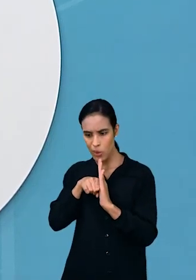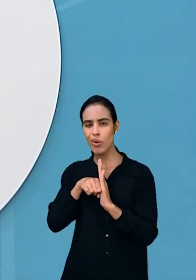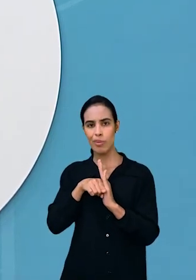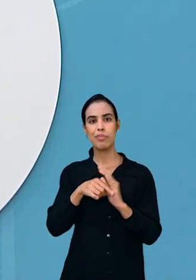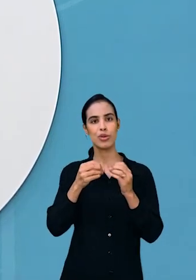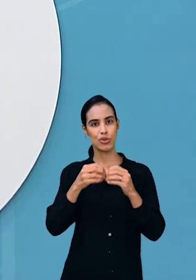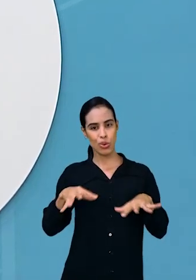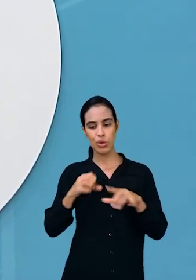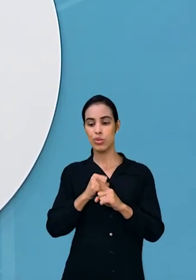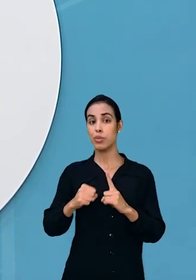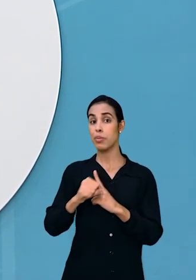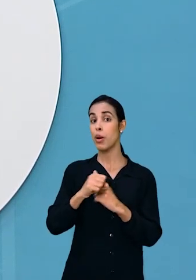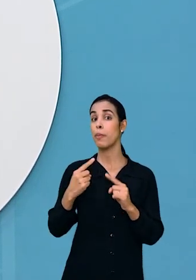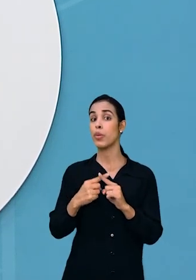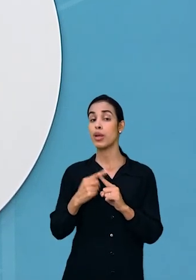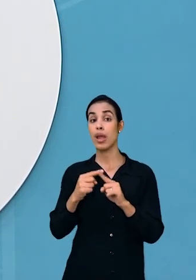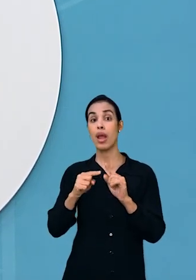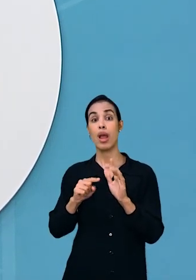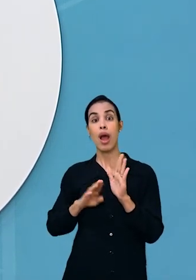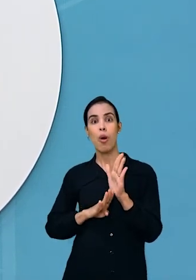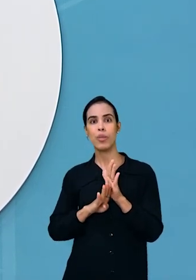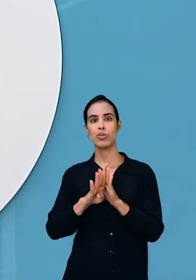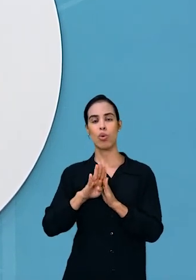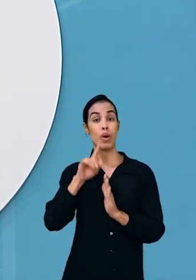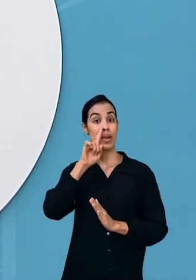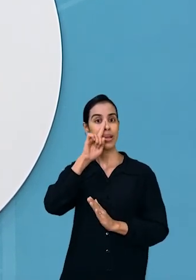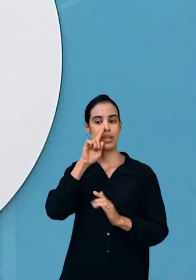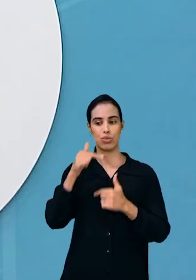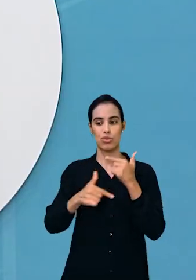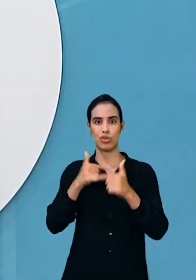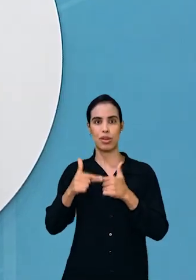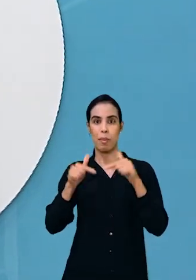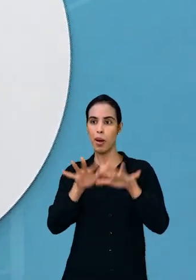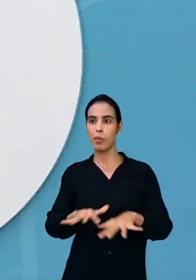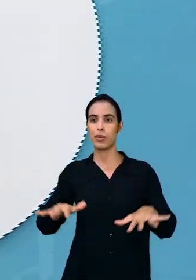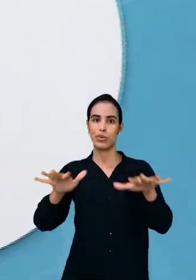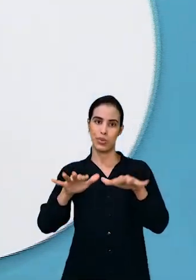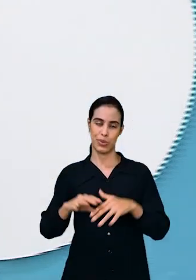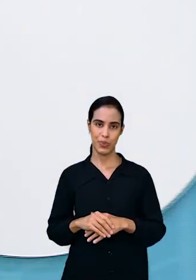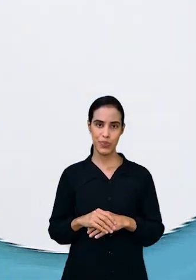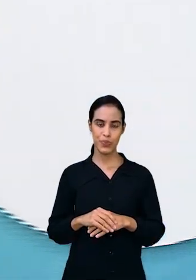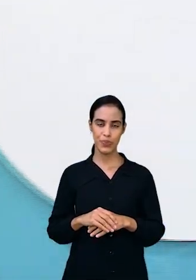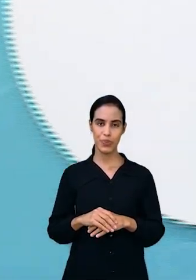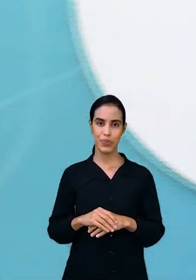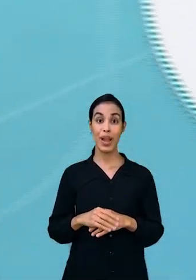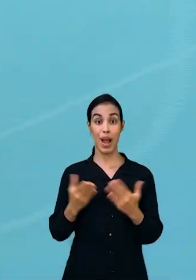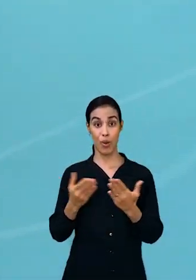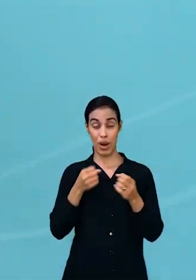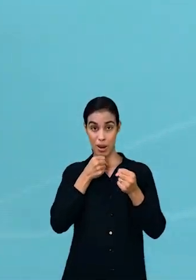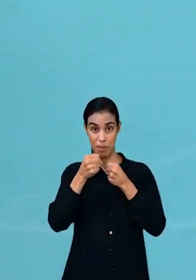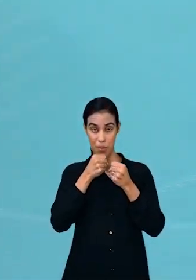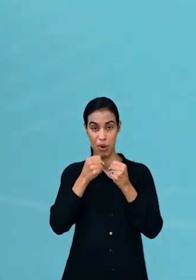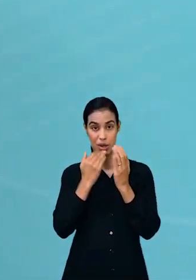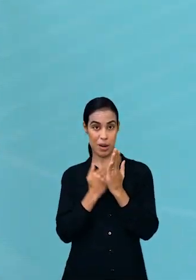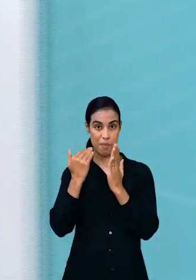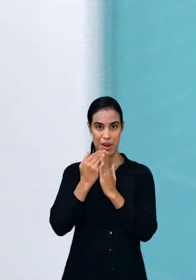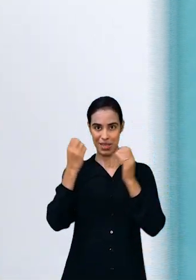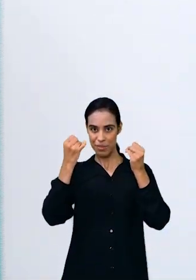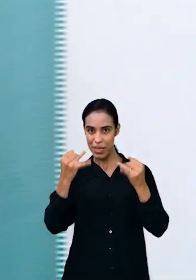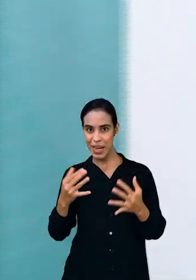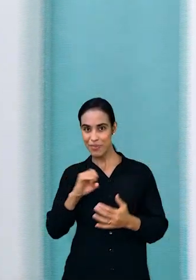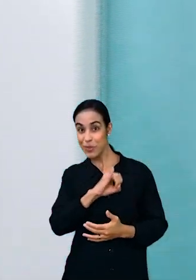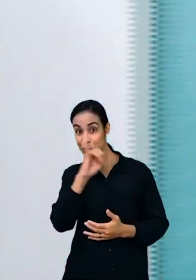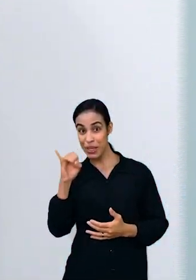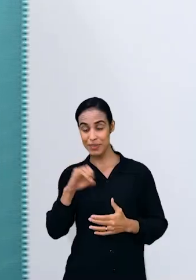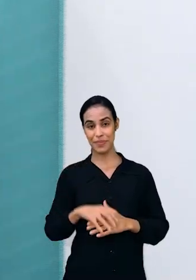teve impacto social por aumentar os riscos para os trabalhadores. E quem tem os detalhes para a gente sobre esse caso é a repórter